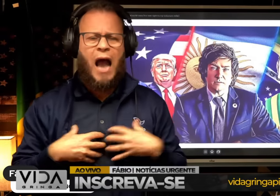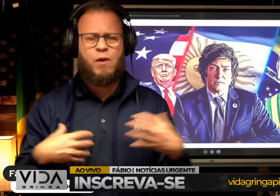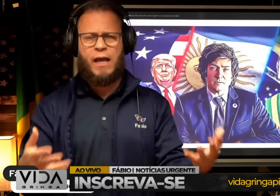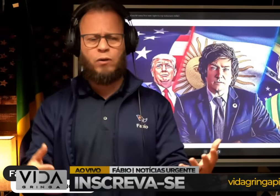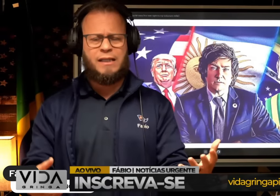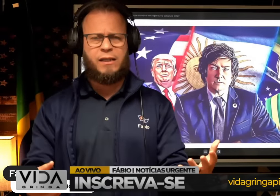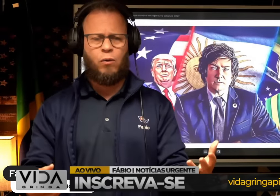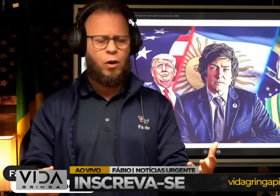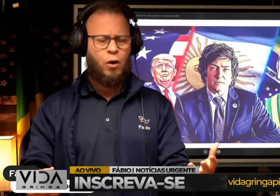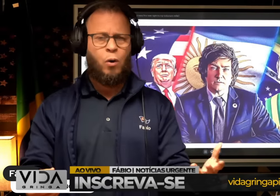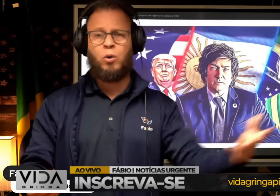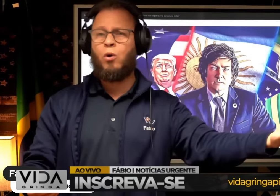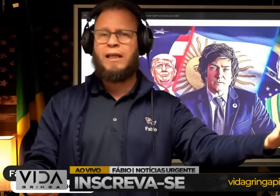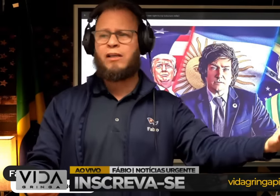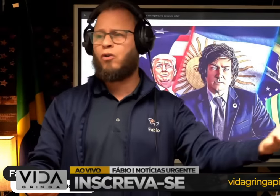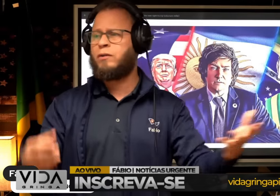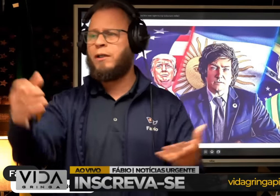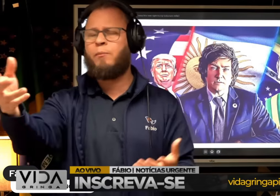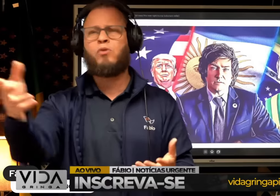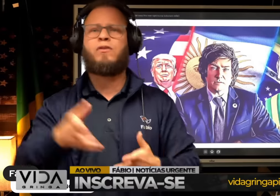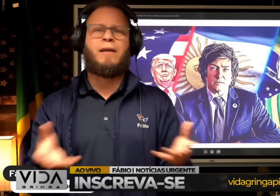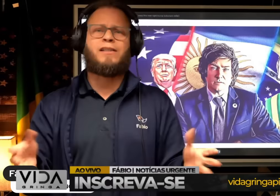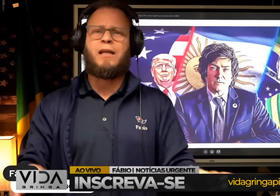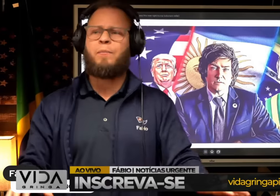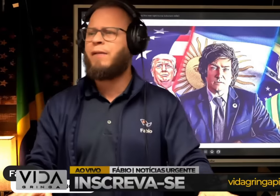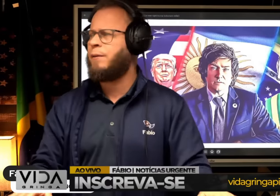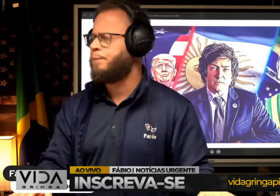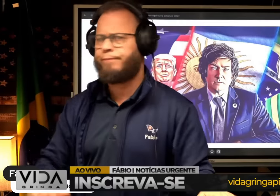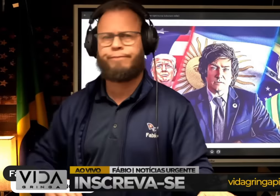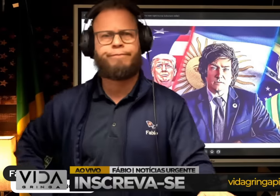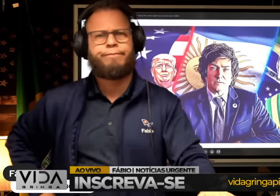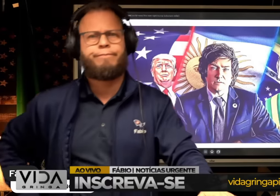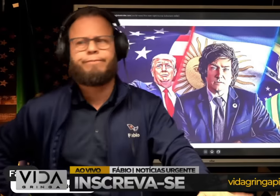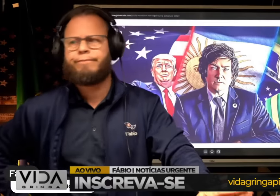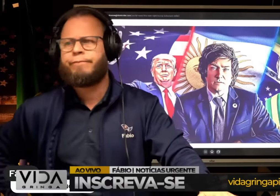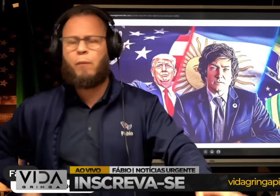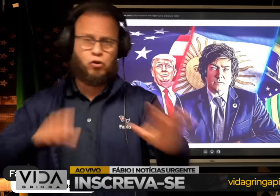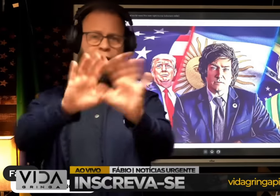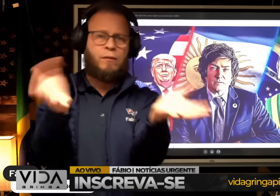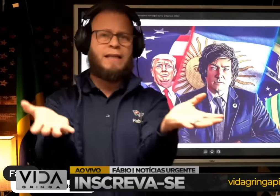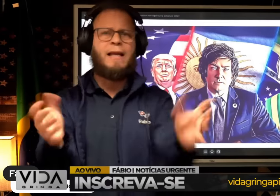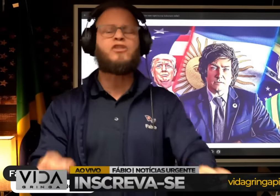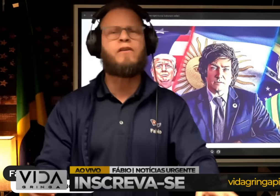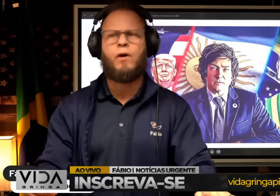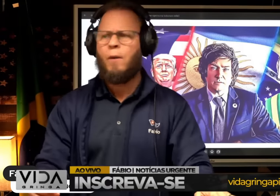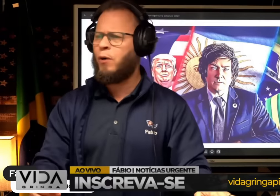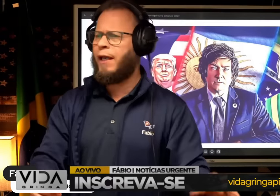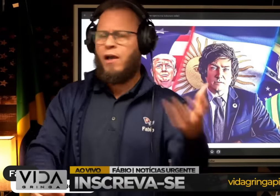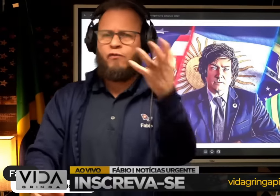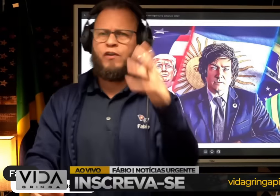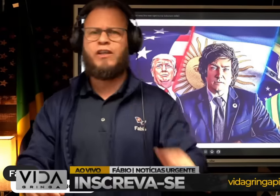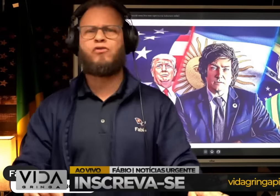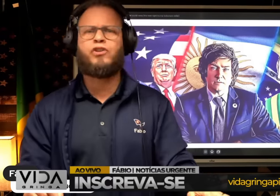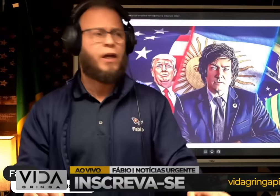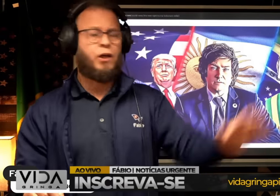aí o que aconteceu o Lula tá solto e bolsonaro eles quer empreender bolsonaro tá inelegível Por quê